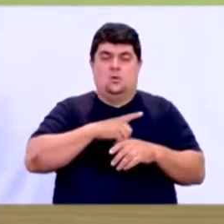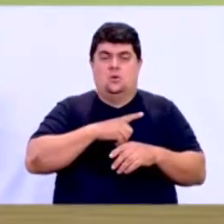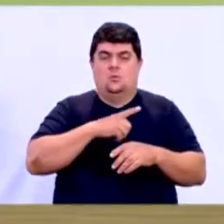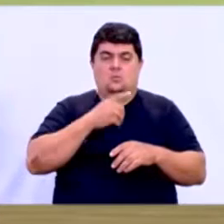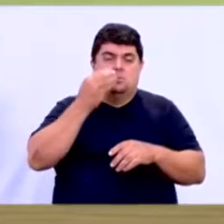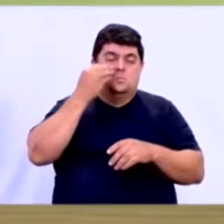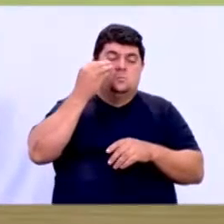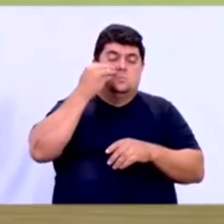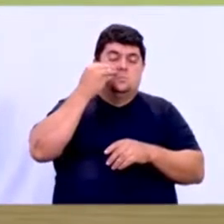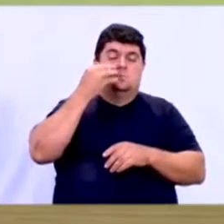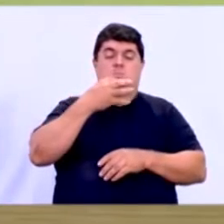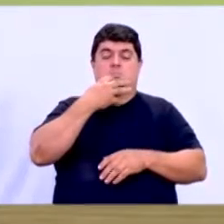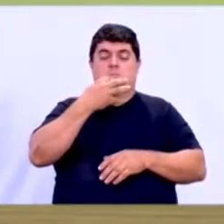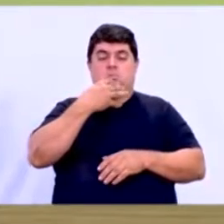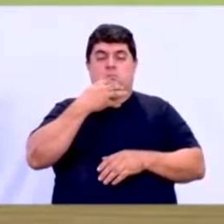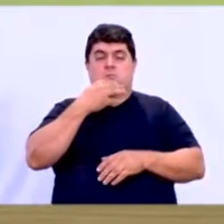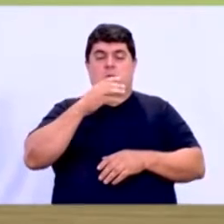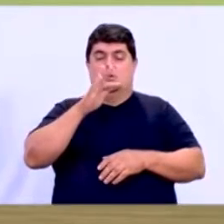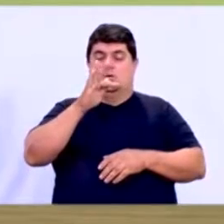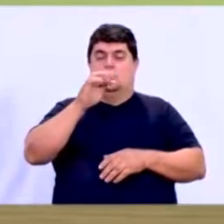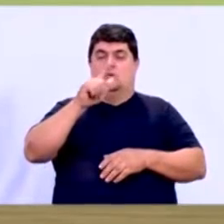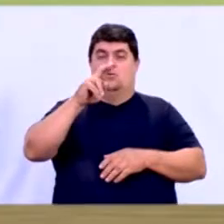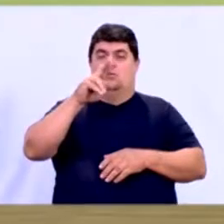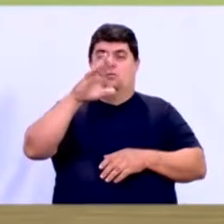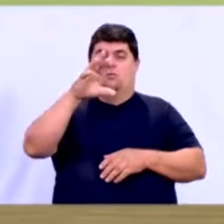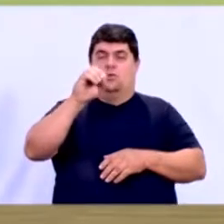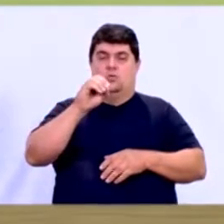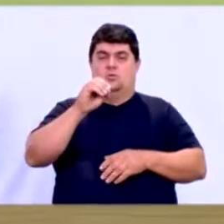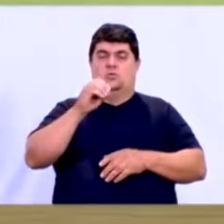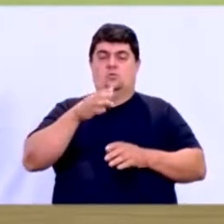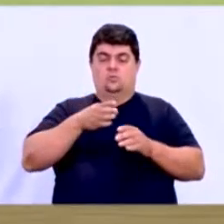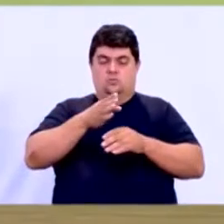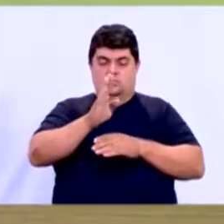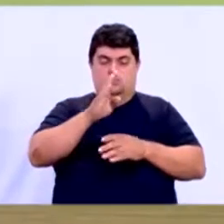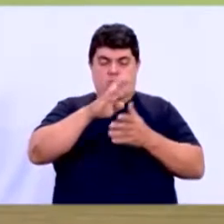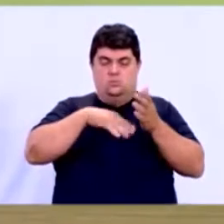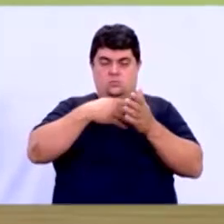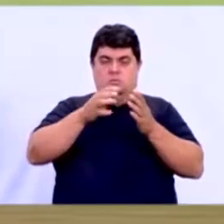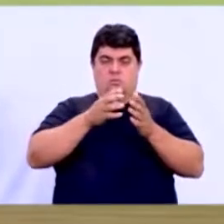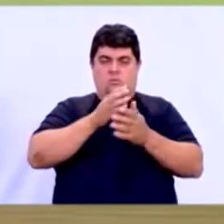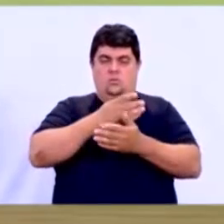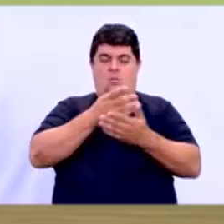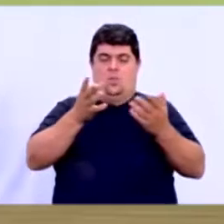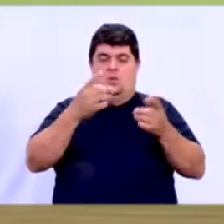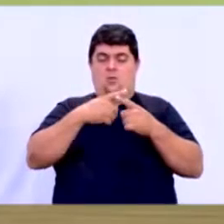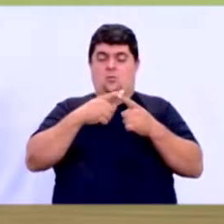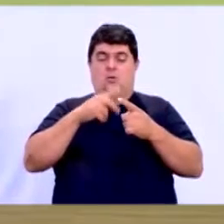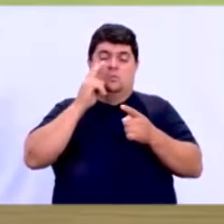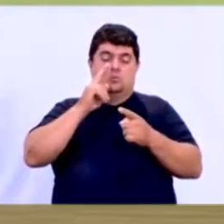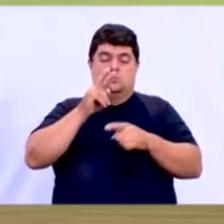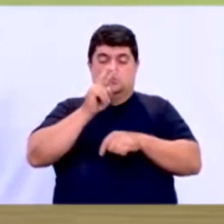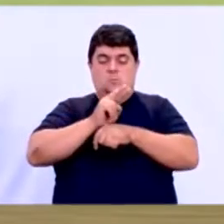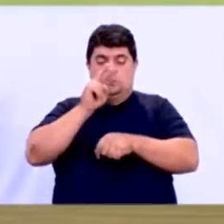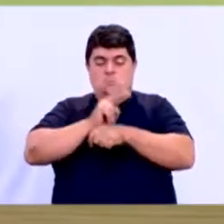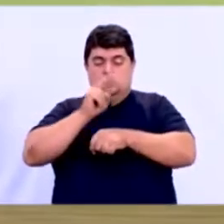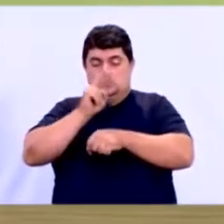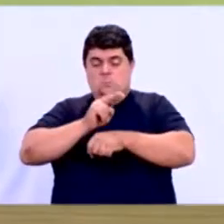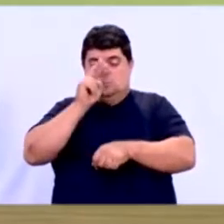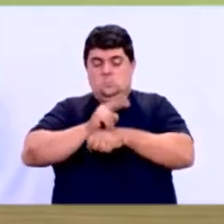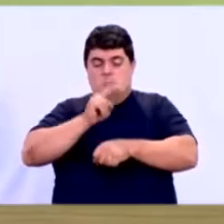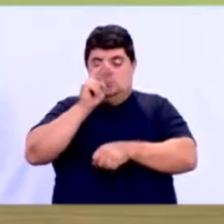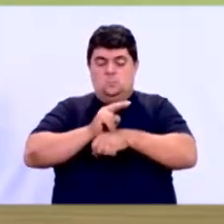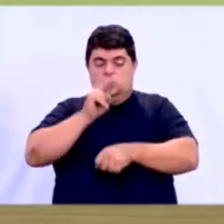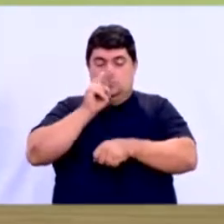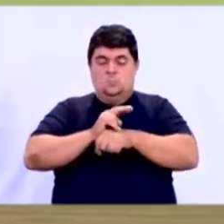um bom conhecimento do fluxo de caixa da empresa, ou seja, acompanhar todos os recursos que a empresa tem no